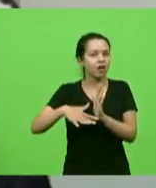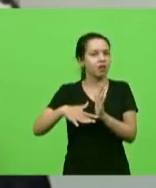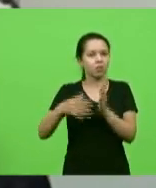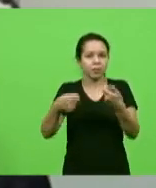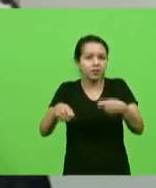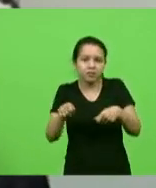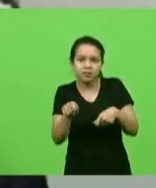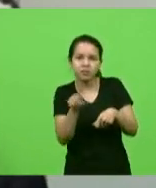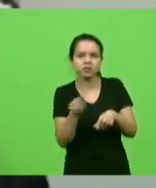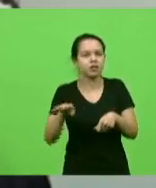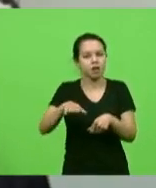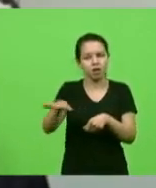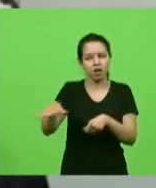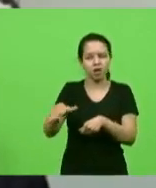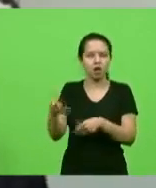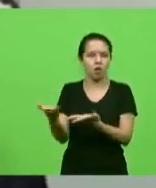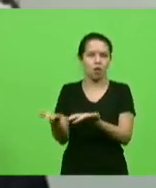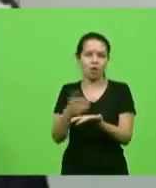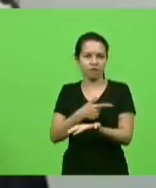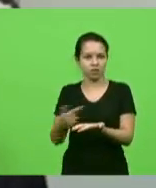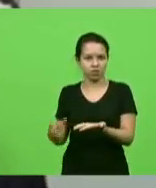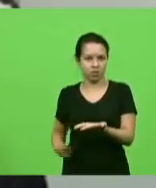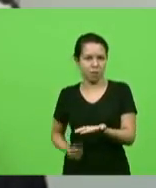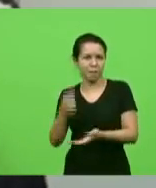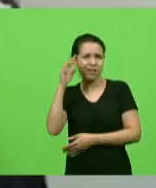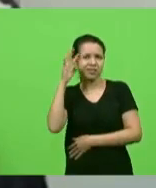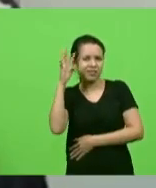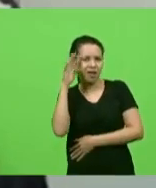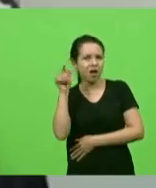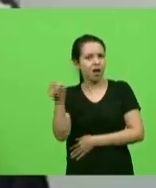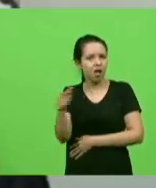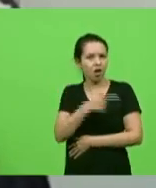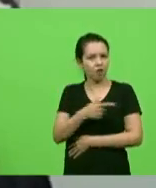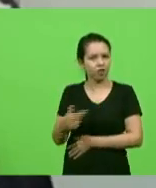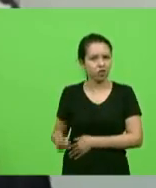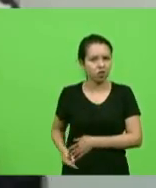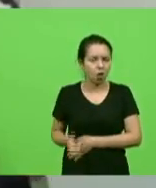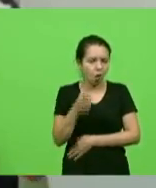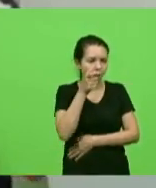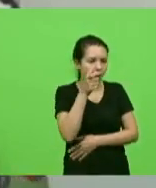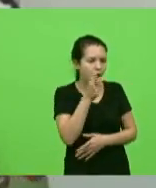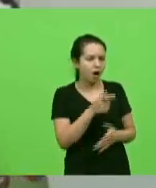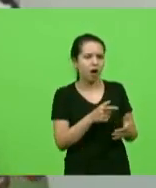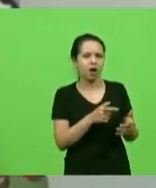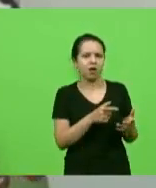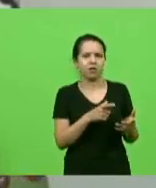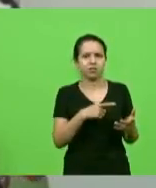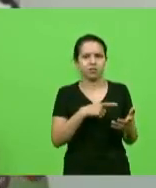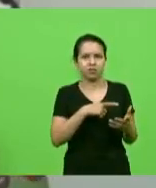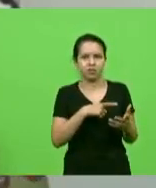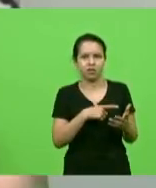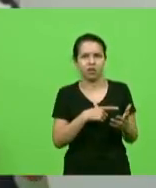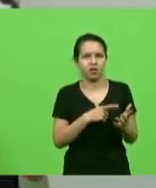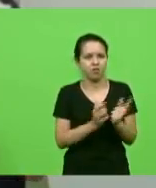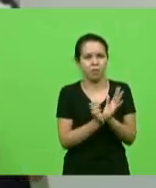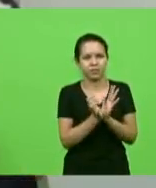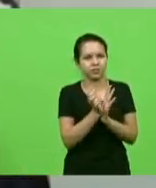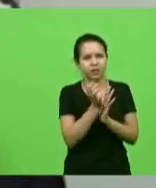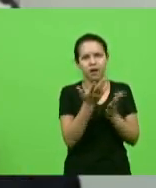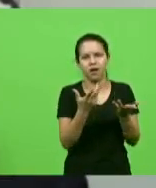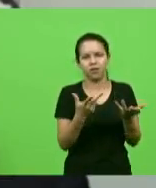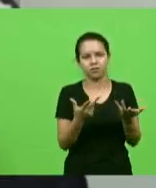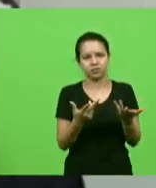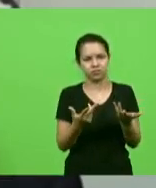Governador e imaginar que o governador estava acompanhando isso com a complexidade que tem na máquina é